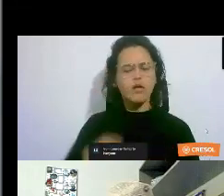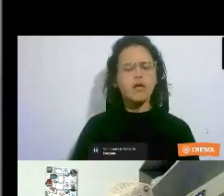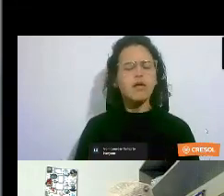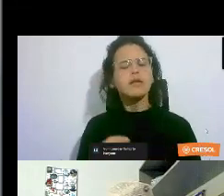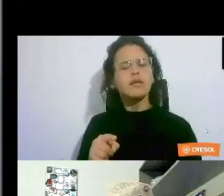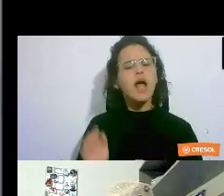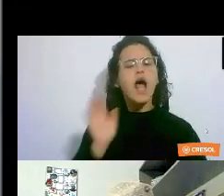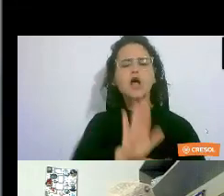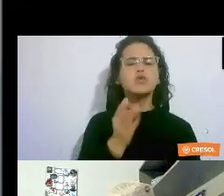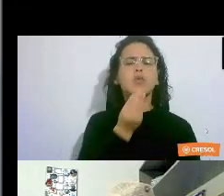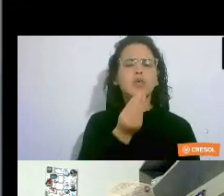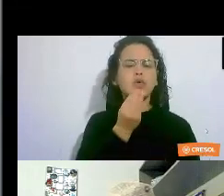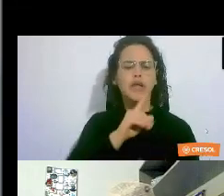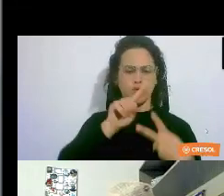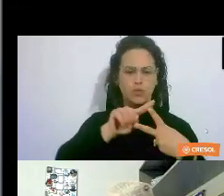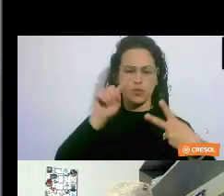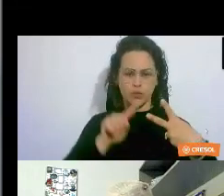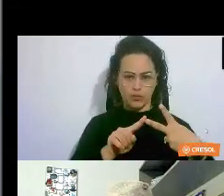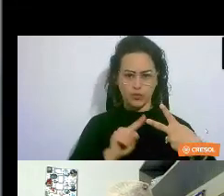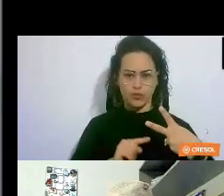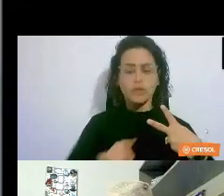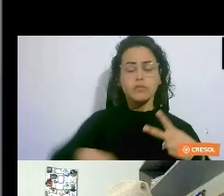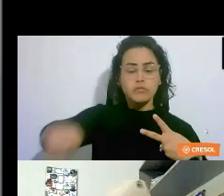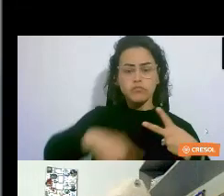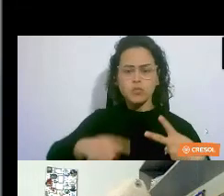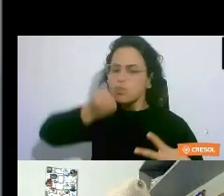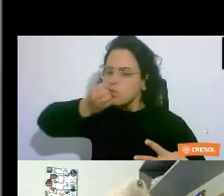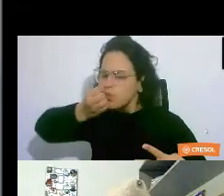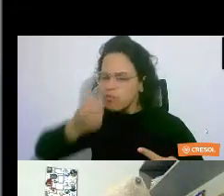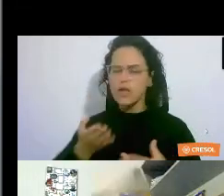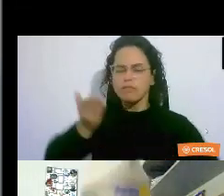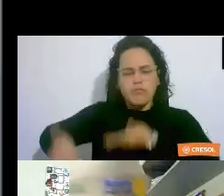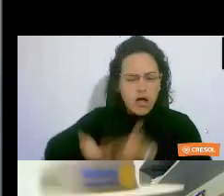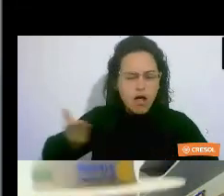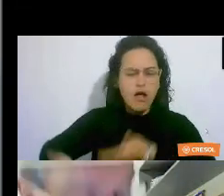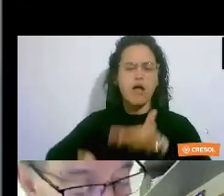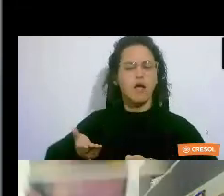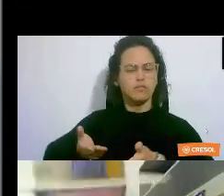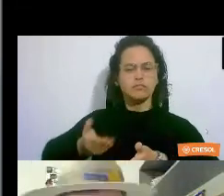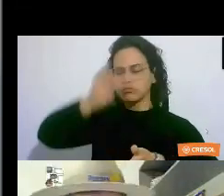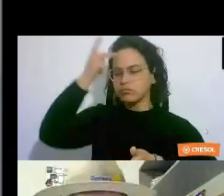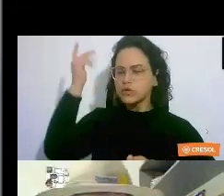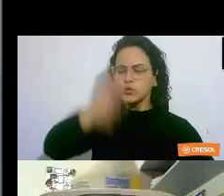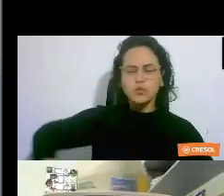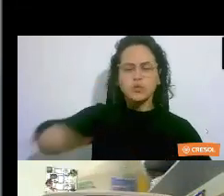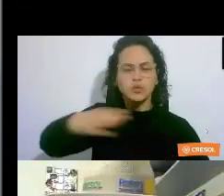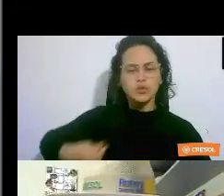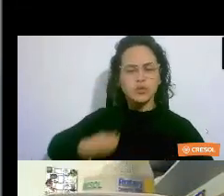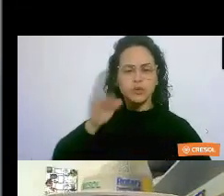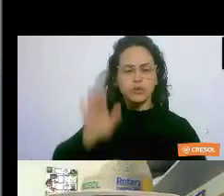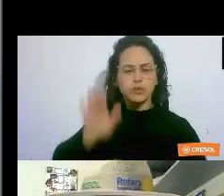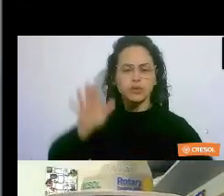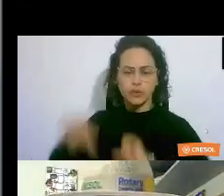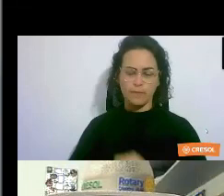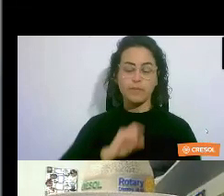gente possa fazer o bem no mundo, para que a gente possa servir, transformar vidas. Seja doando